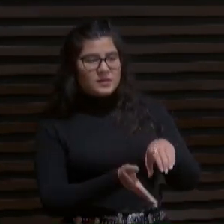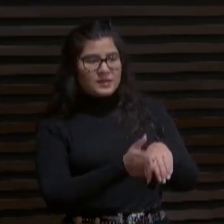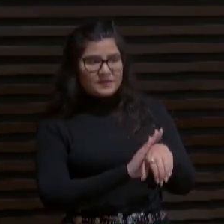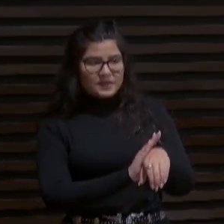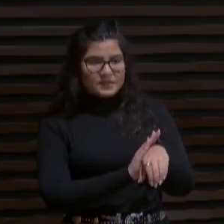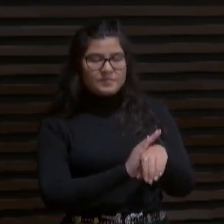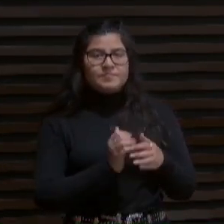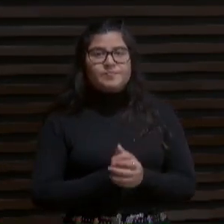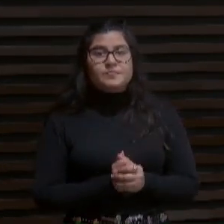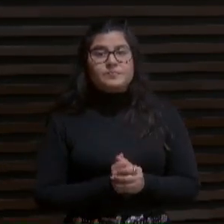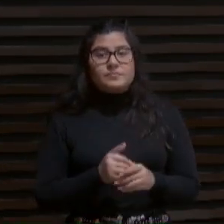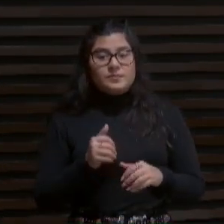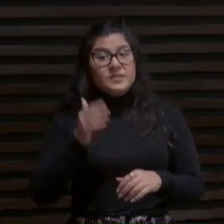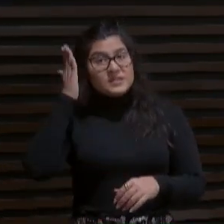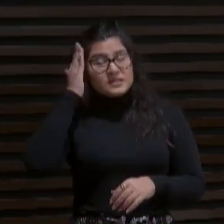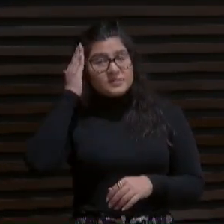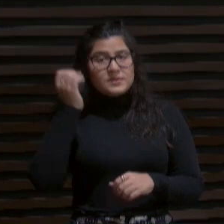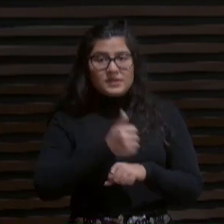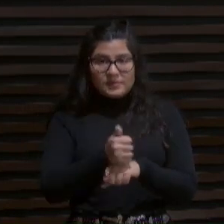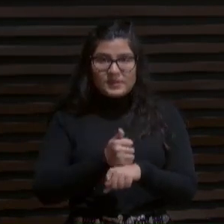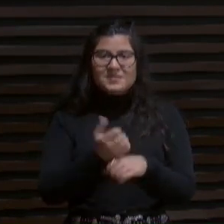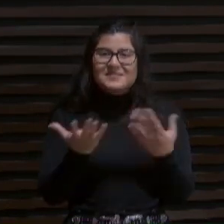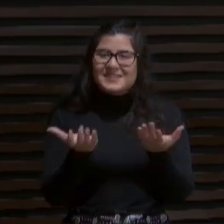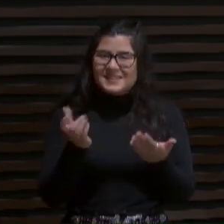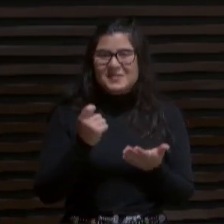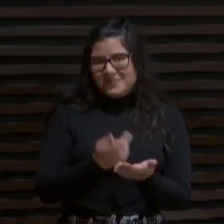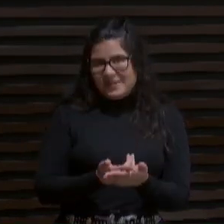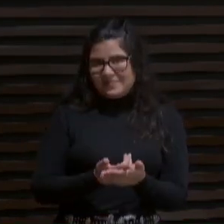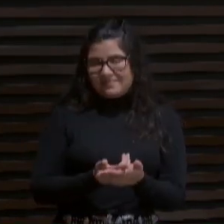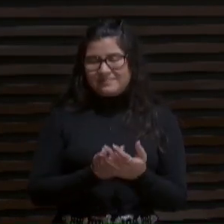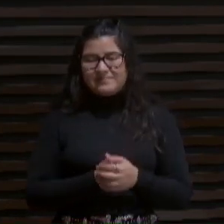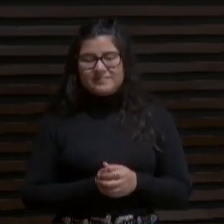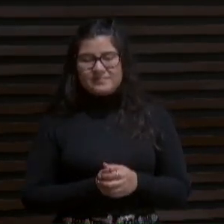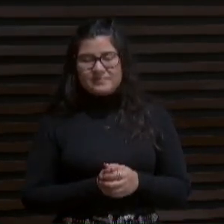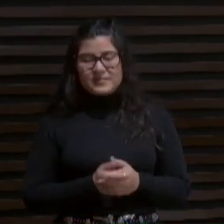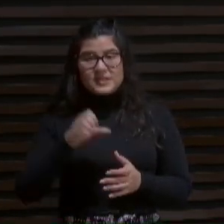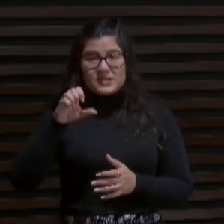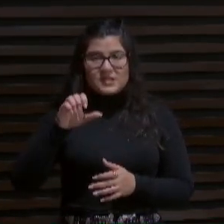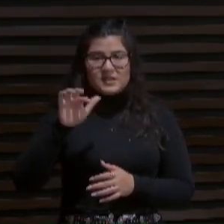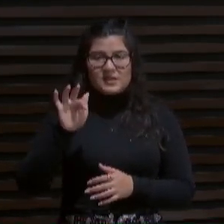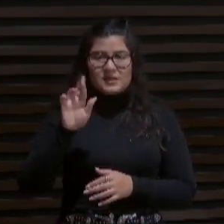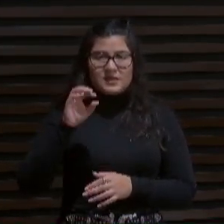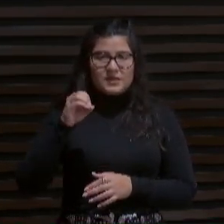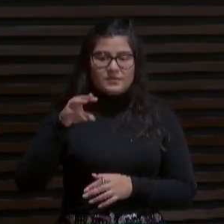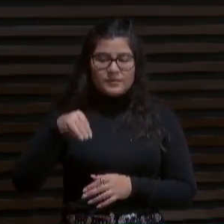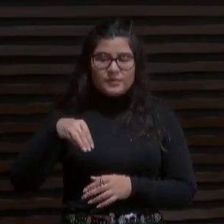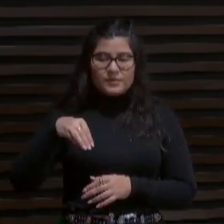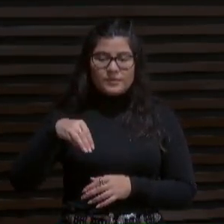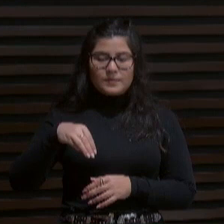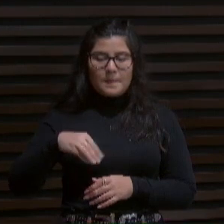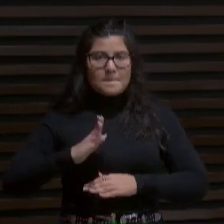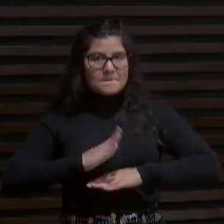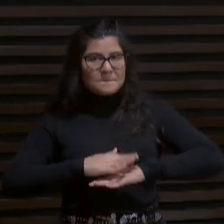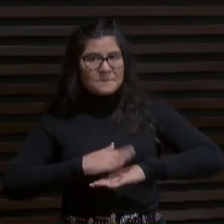Abraão queria comprar e Abraão está insistindo nisso desde o começo. Enfim, Efron aumenta o lance e oferece a caverna ao campo. E em